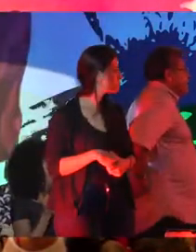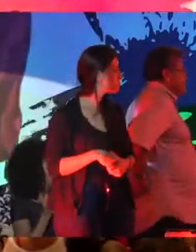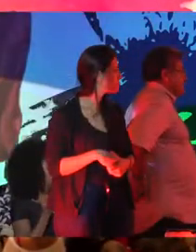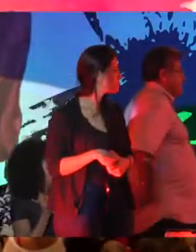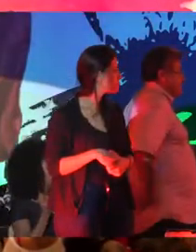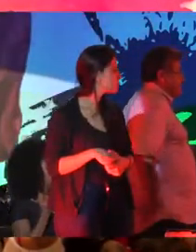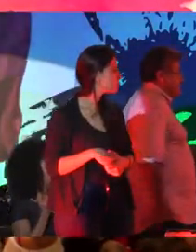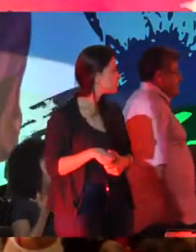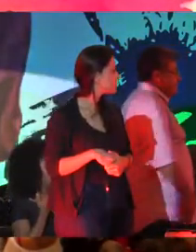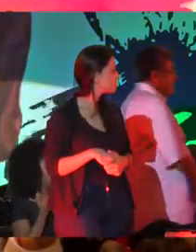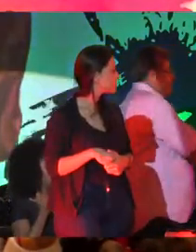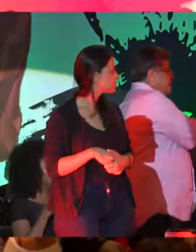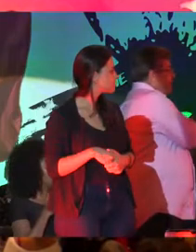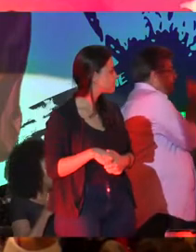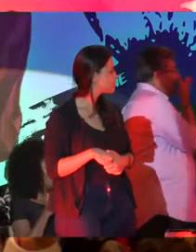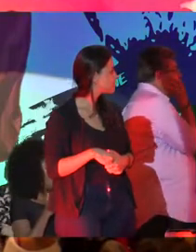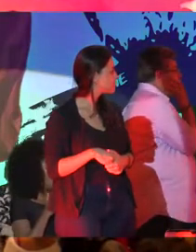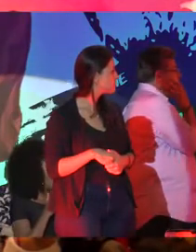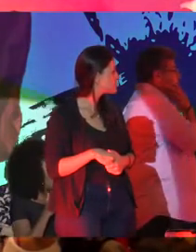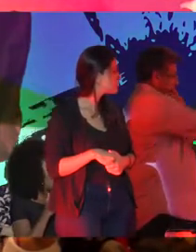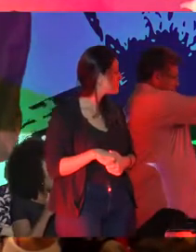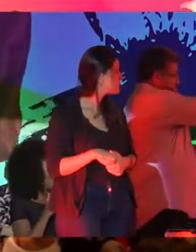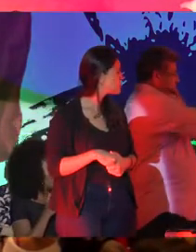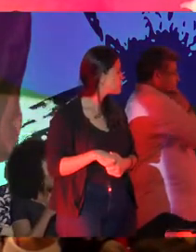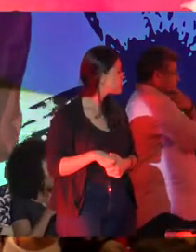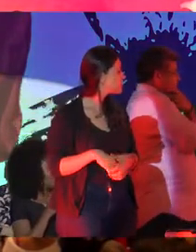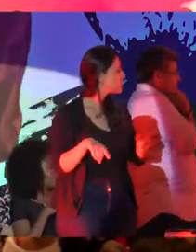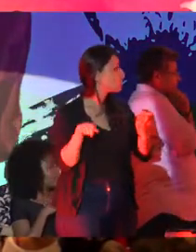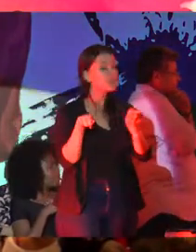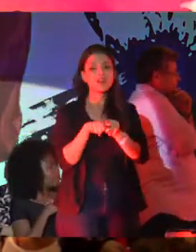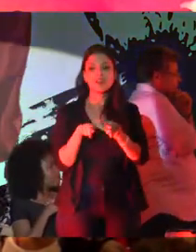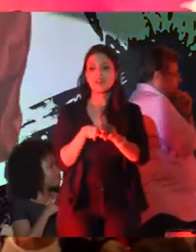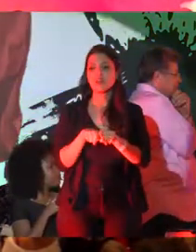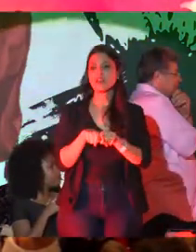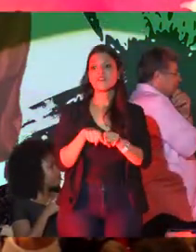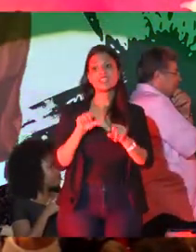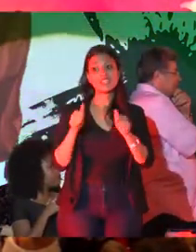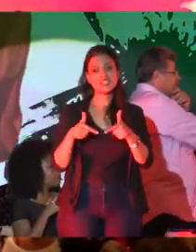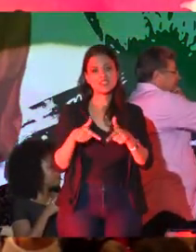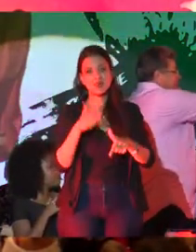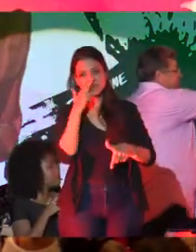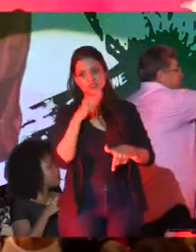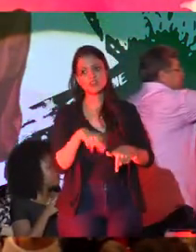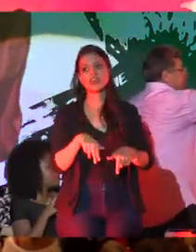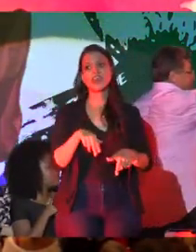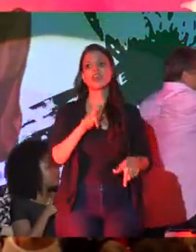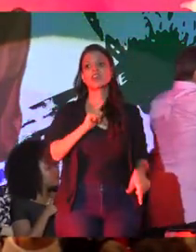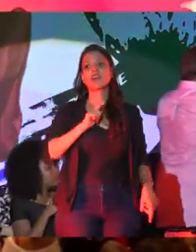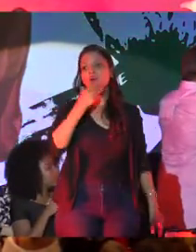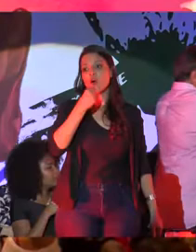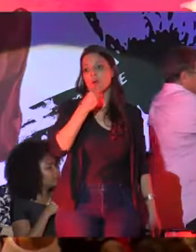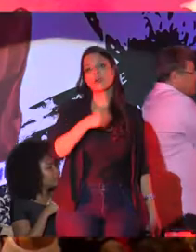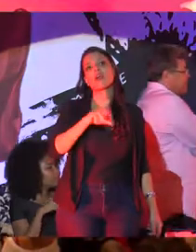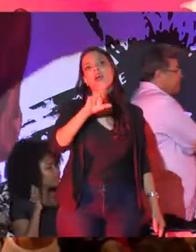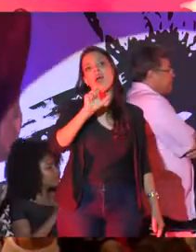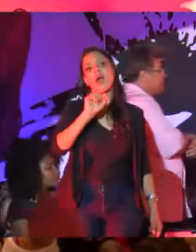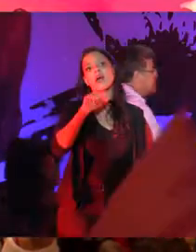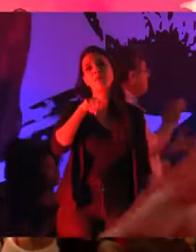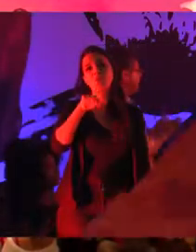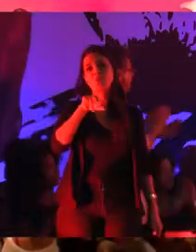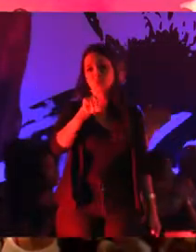Convidar também aqui para a mesa o coordenador da Central dos Movimentos Populares, o nosso companheiro Raimundo Bonfim.